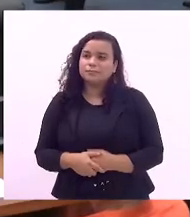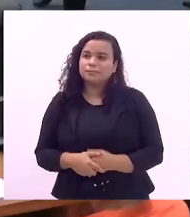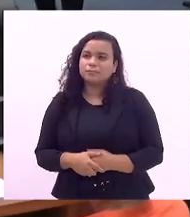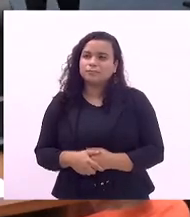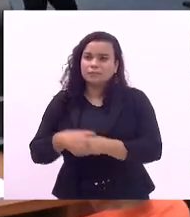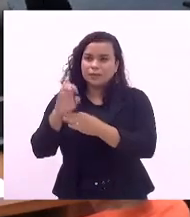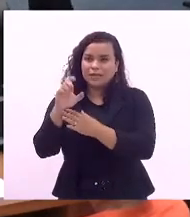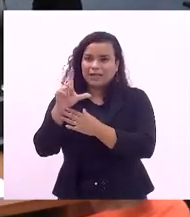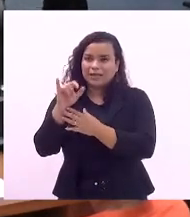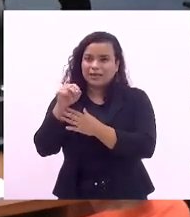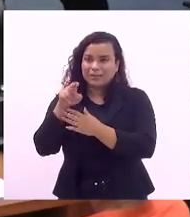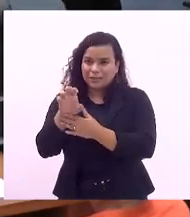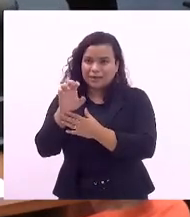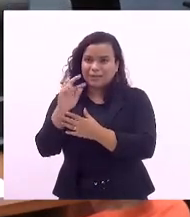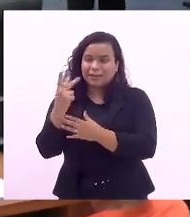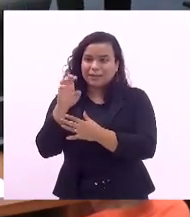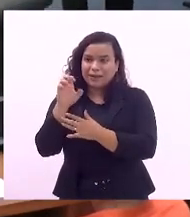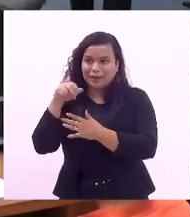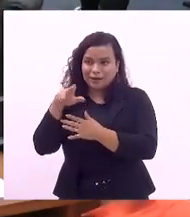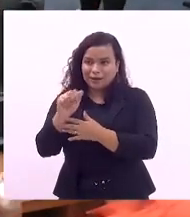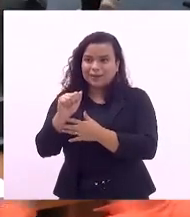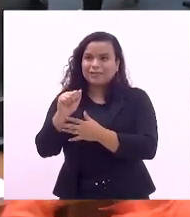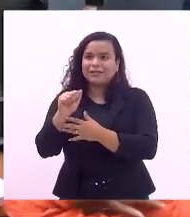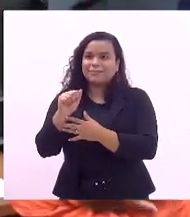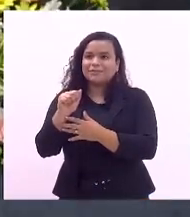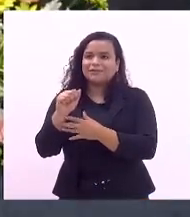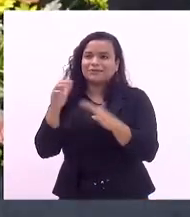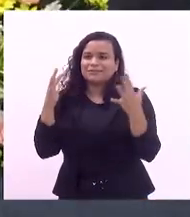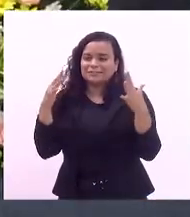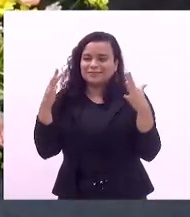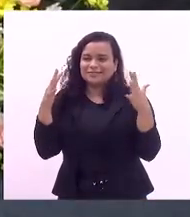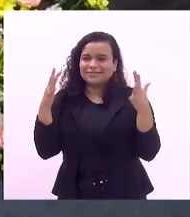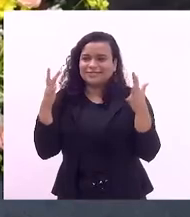Oi Eliane Helena da Silva Nogueira